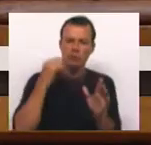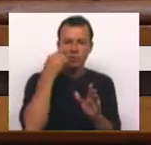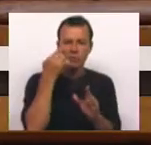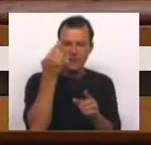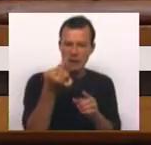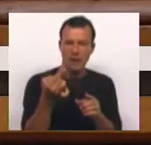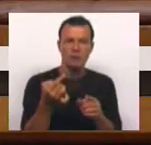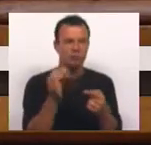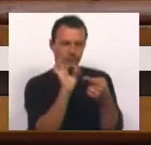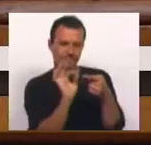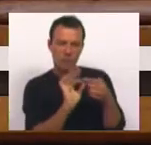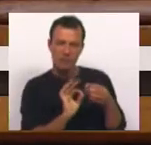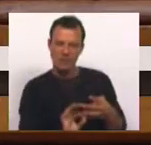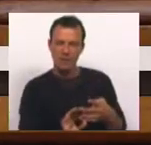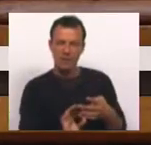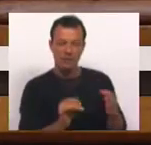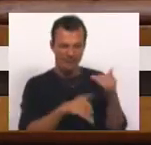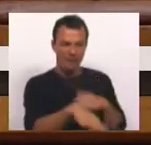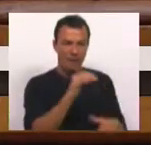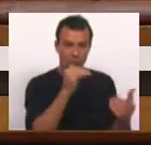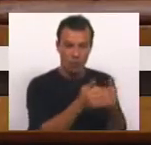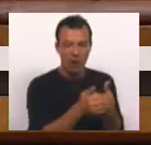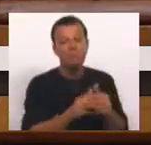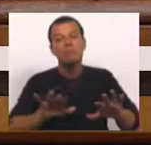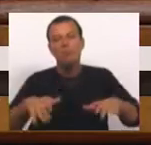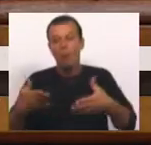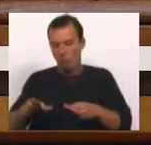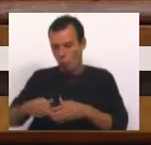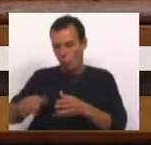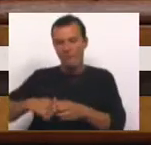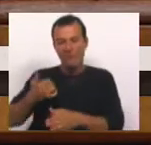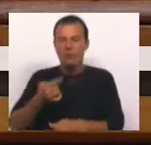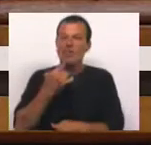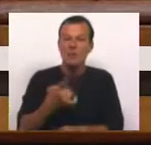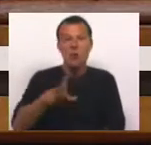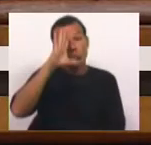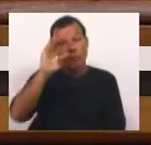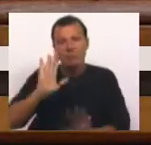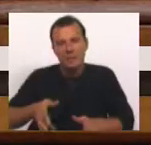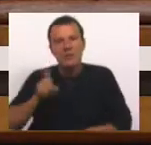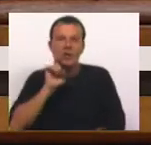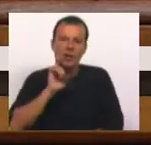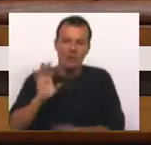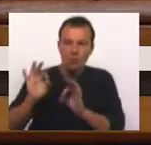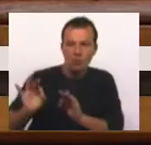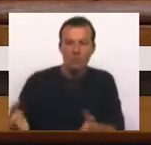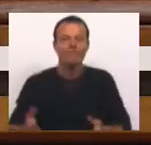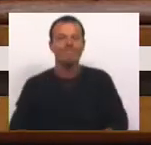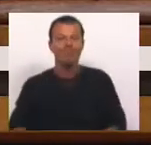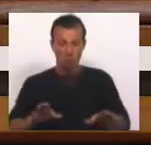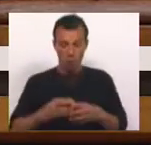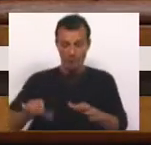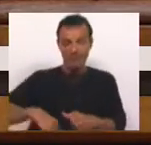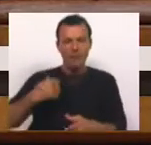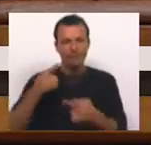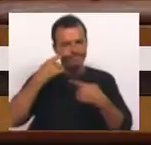doença terminal, que os verdes entendem que o Estado tem o dever de garantir. O Partido Ecologista Os Verdes apresenta